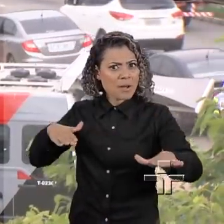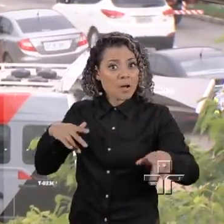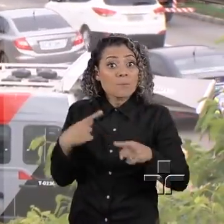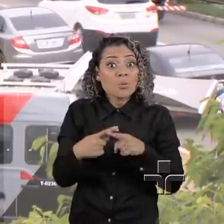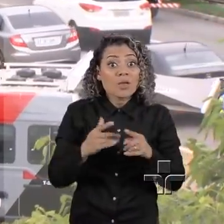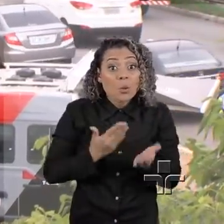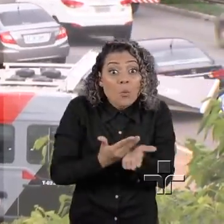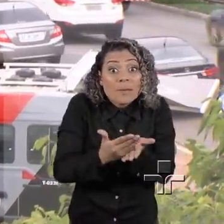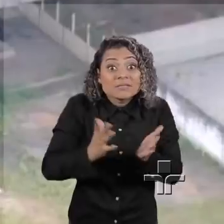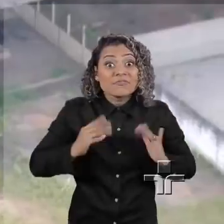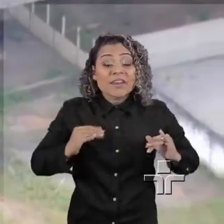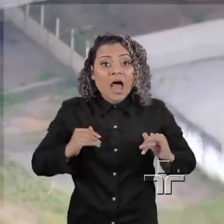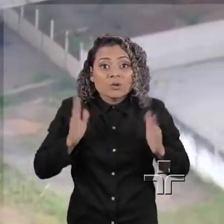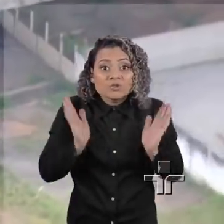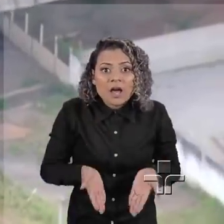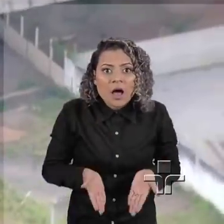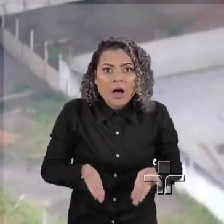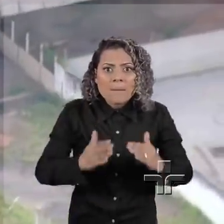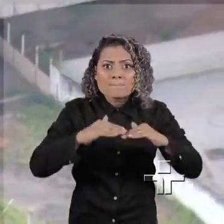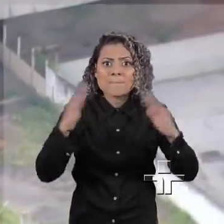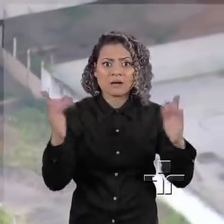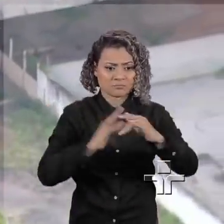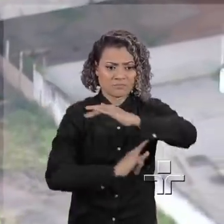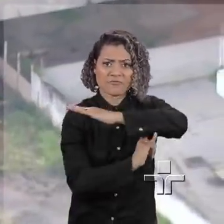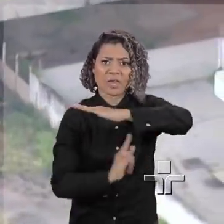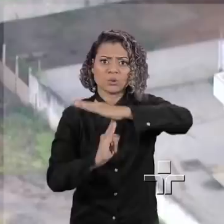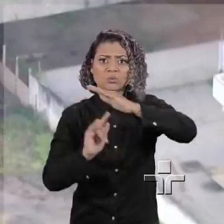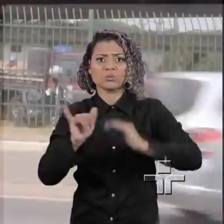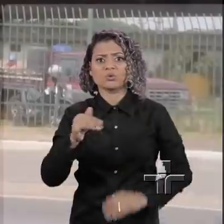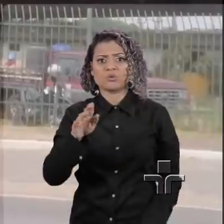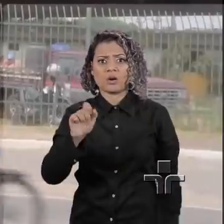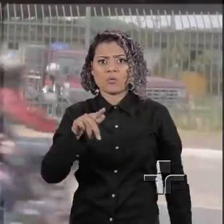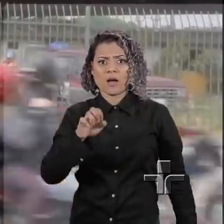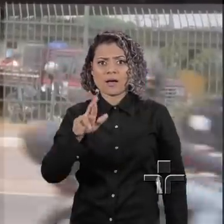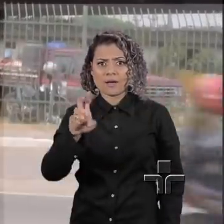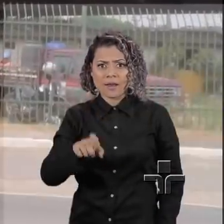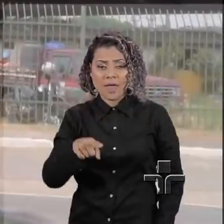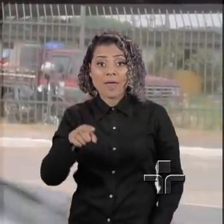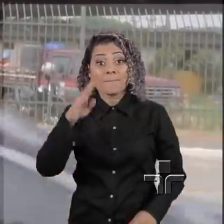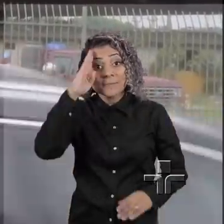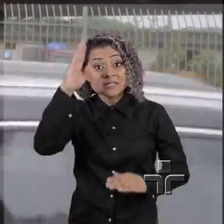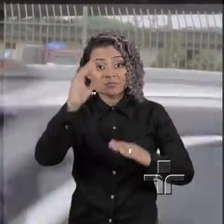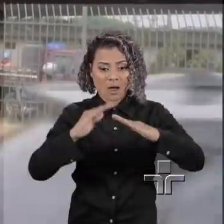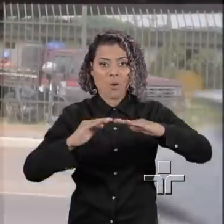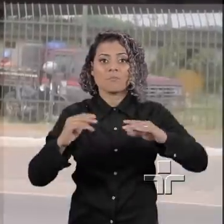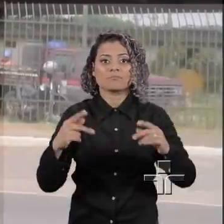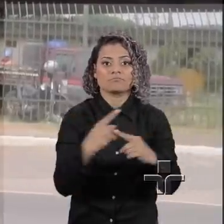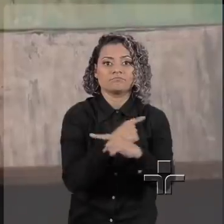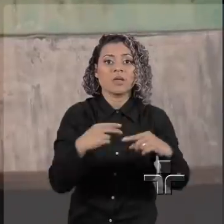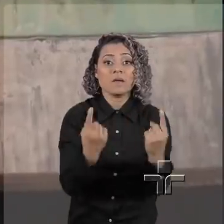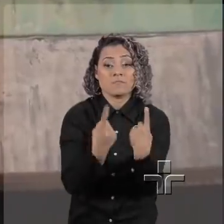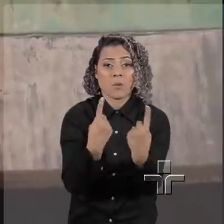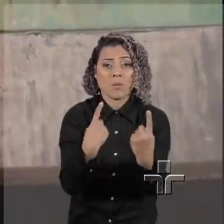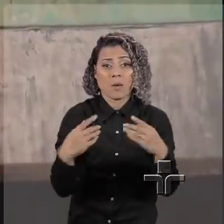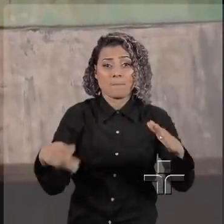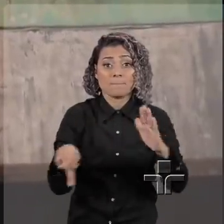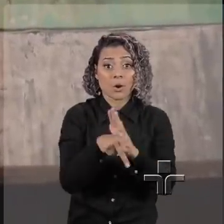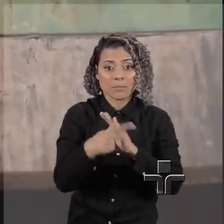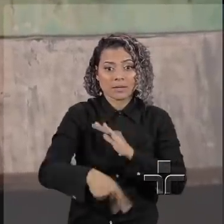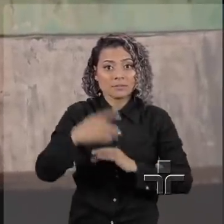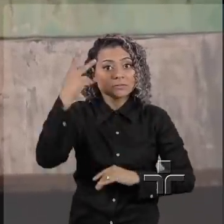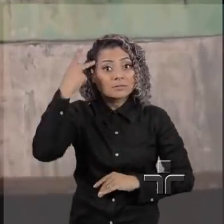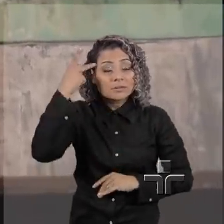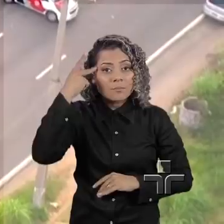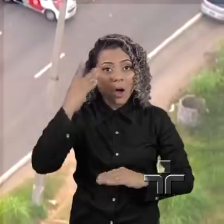do feriado prolongado. O viaduto do Jaguaré, na Marginal Pinheiros, uma das principais vias da capital paulista, cedeu quase